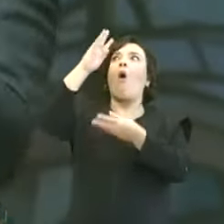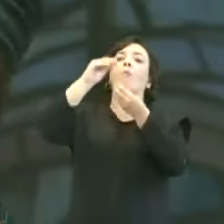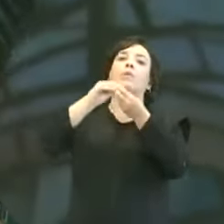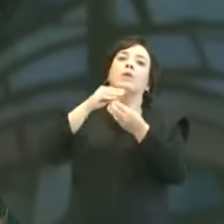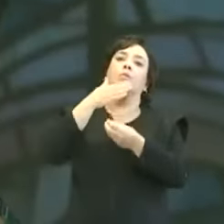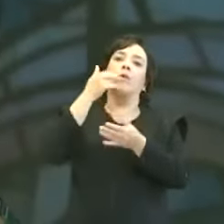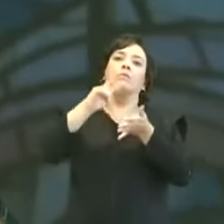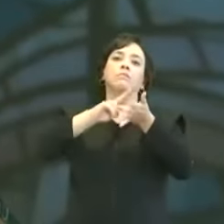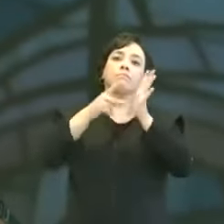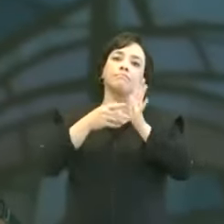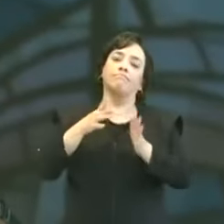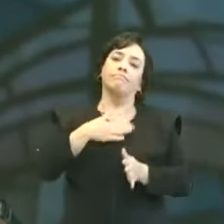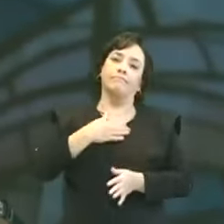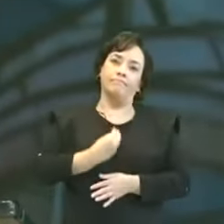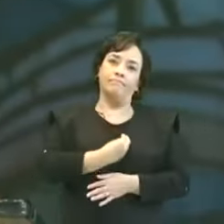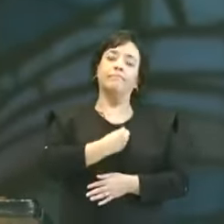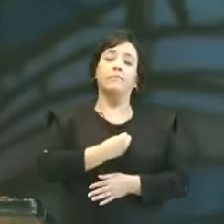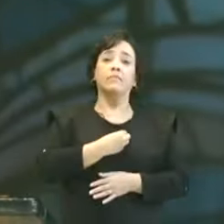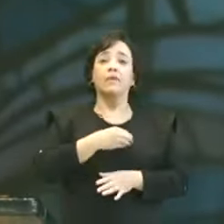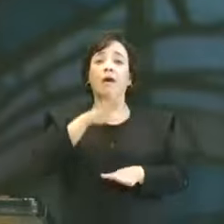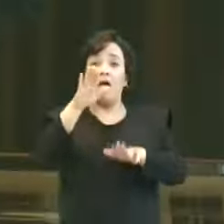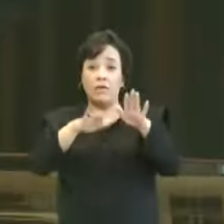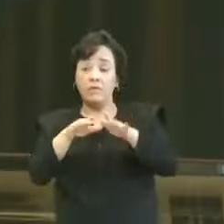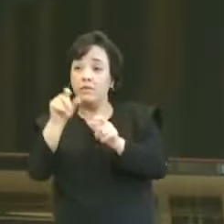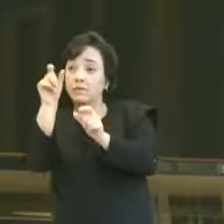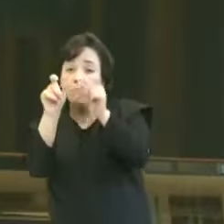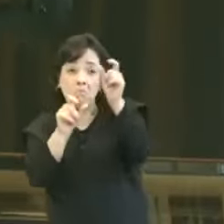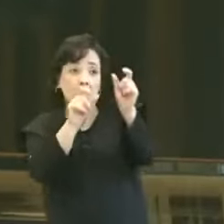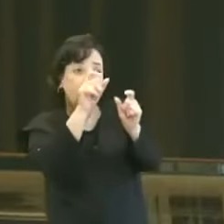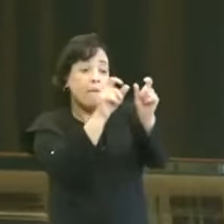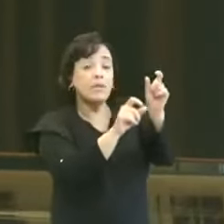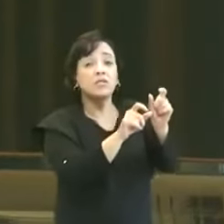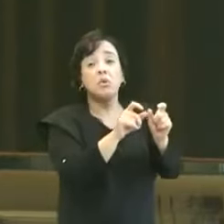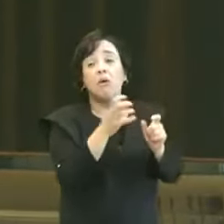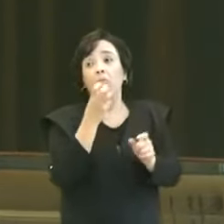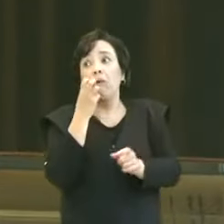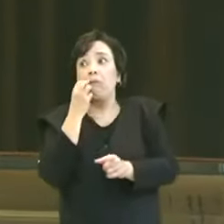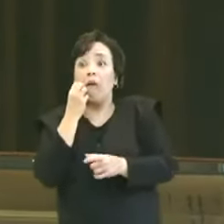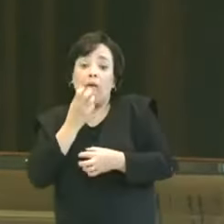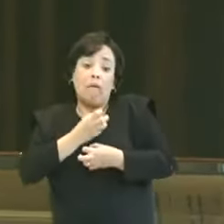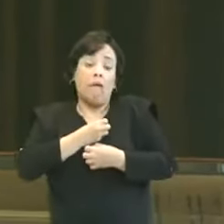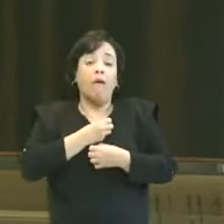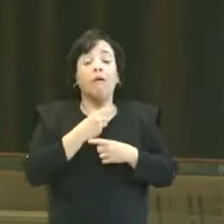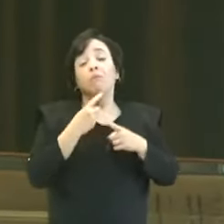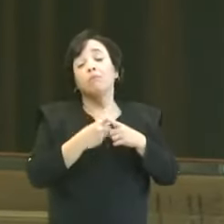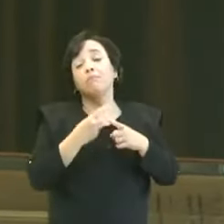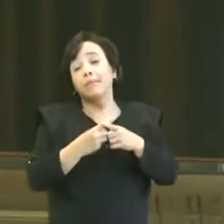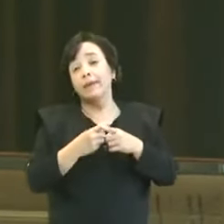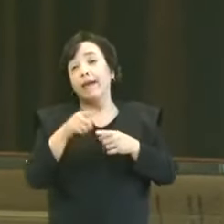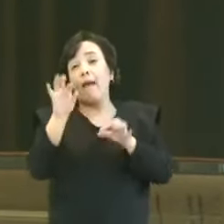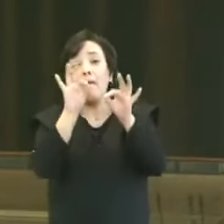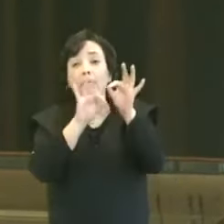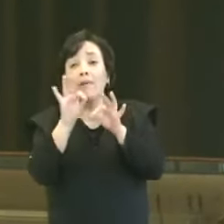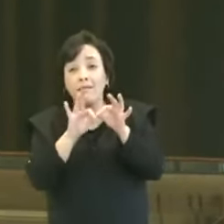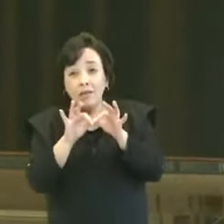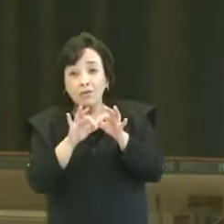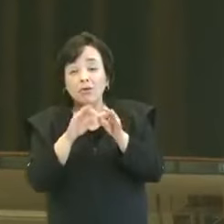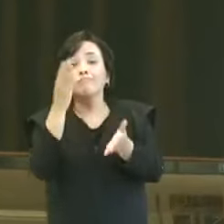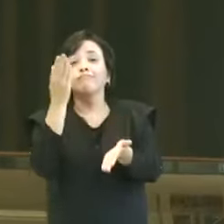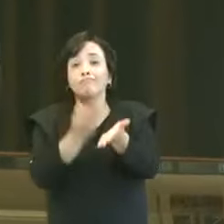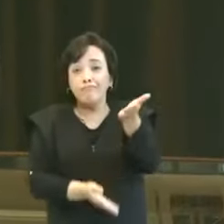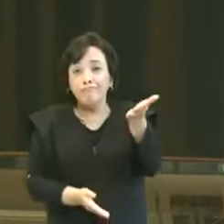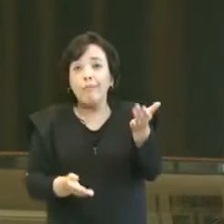chateadas, decepcionadas, porque se frustraram com propósitos pessoais que não deram certo. Mas deixa eu